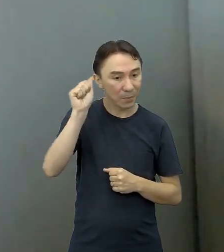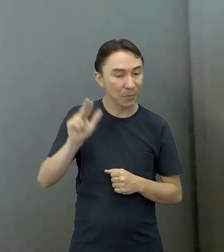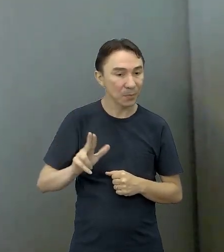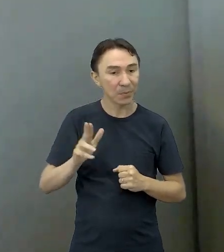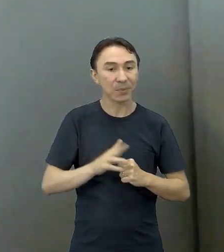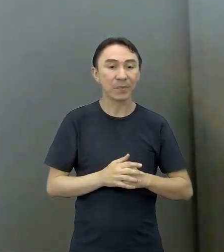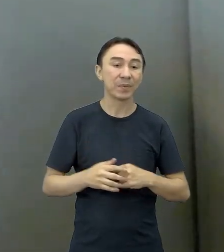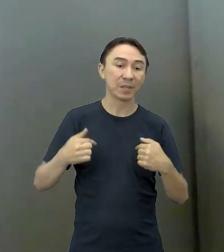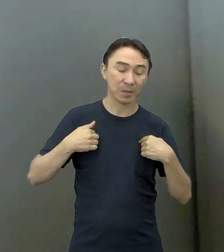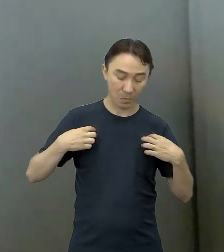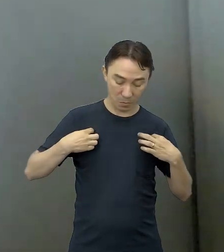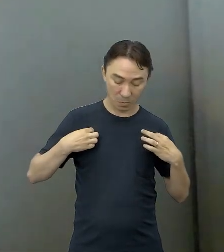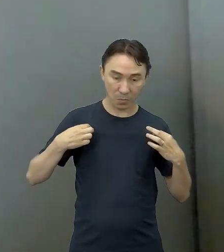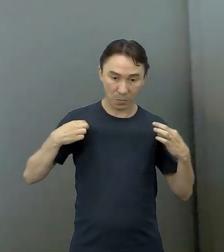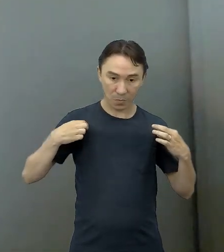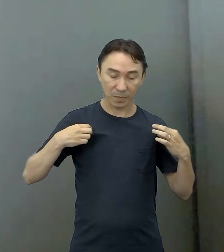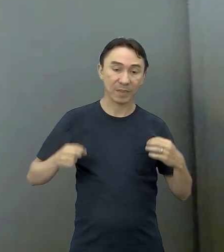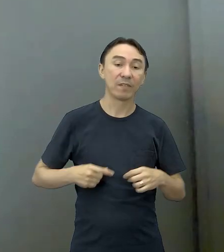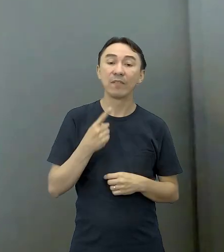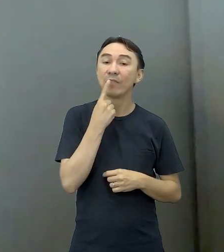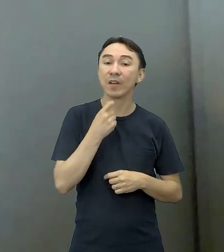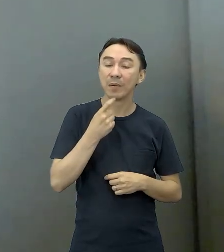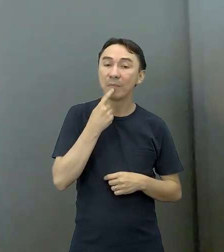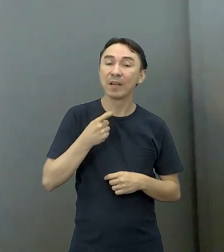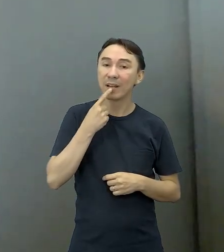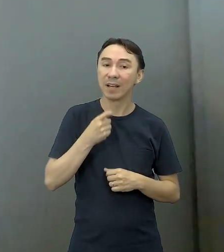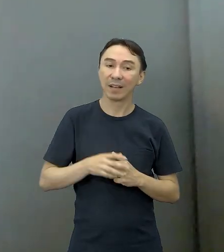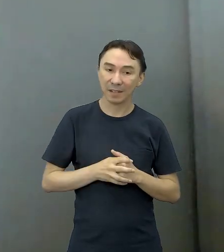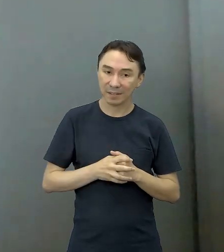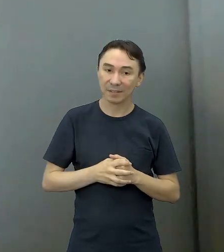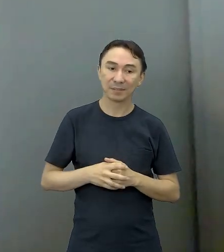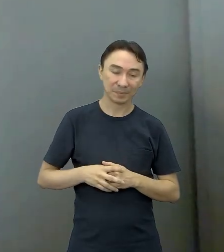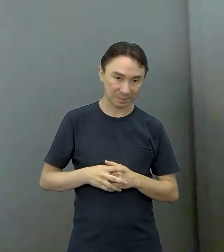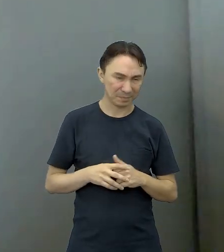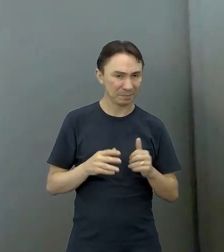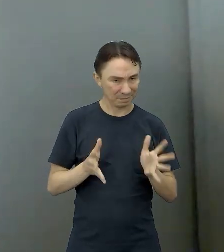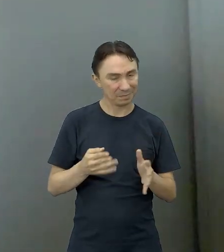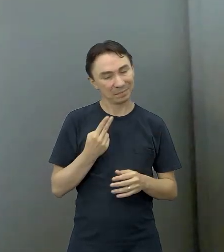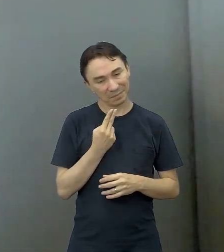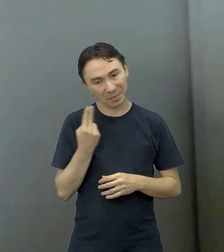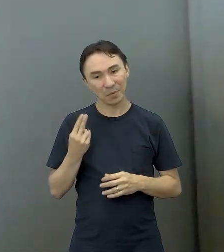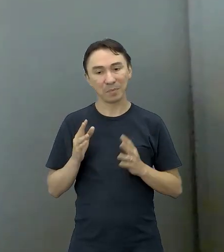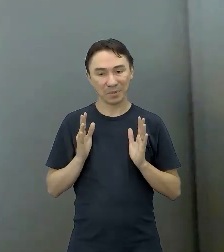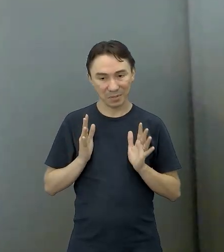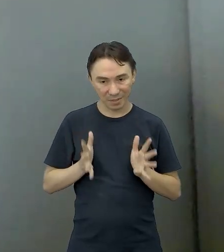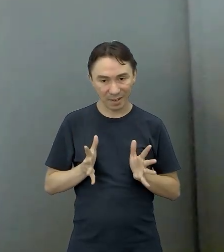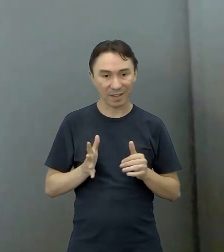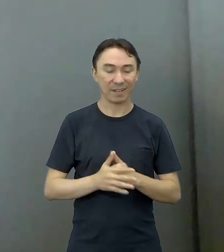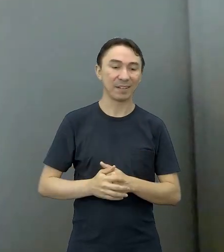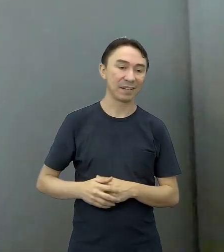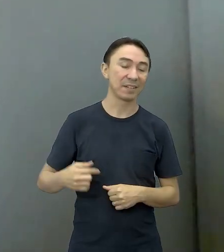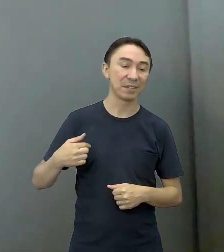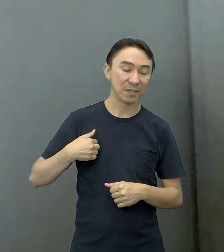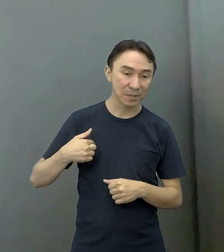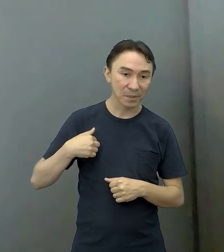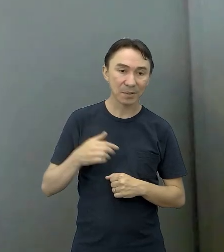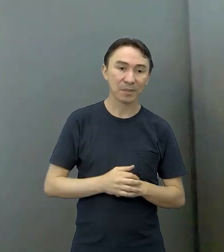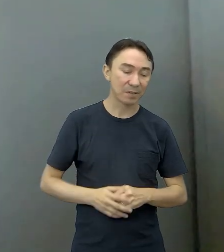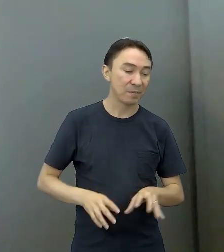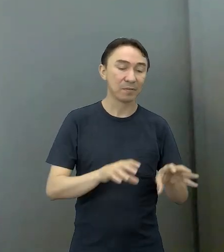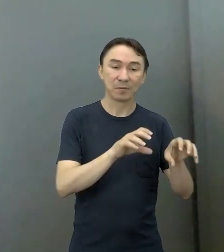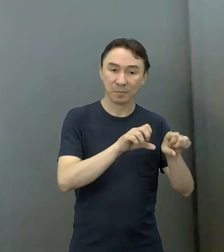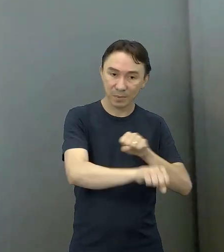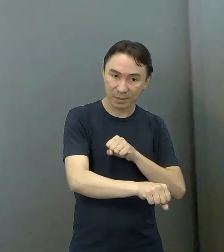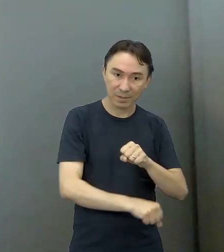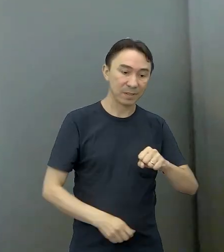uma blusa vermelha de mangas longas, tá bom? Eu sou Márcia Sanches, como já disse, eu sou formada em Letras e Pedagogia, assim